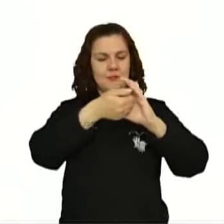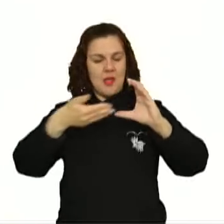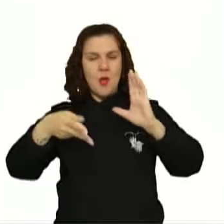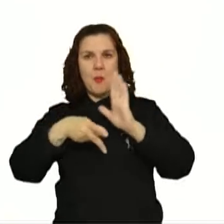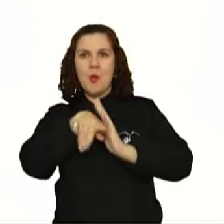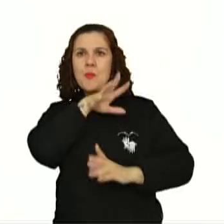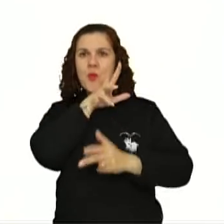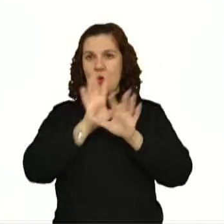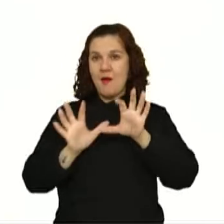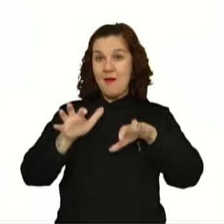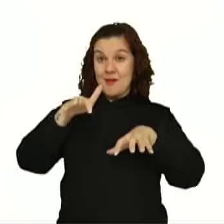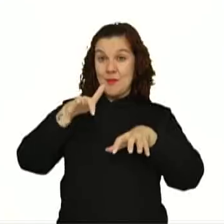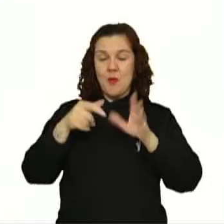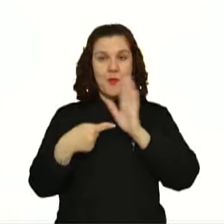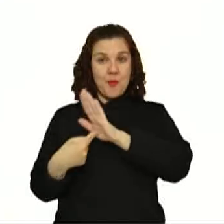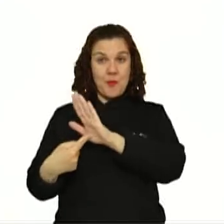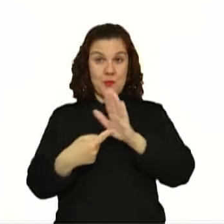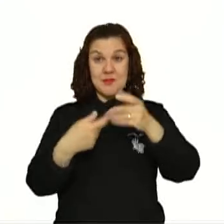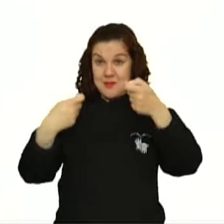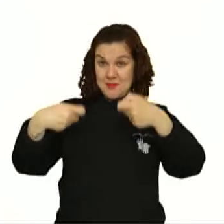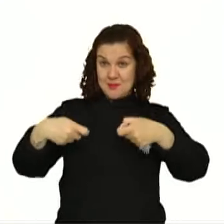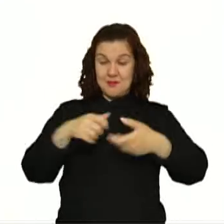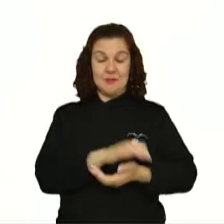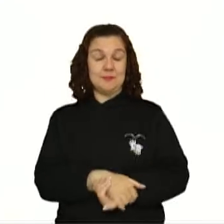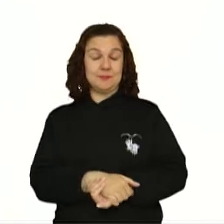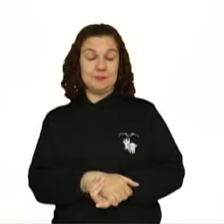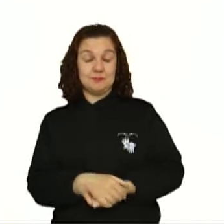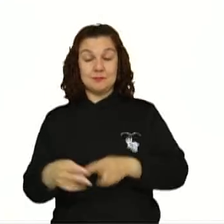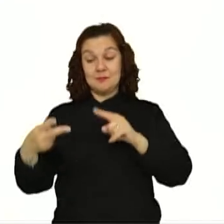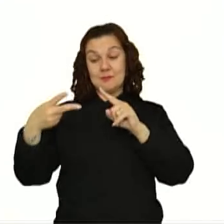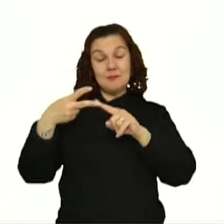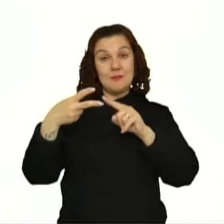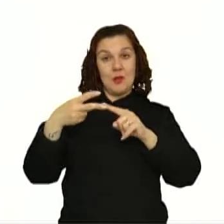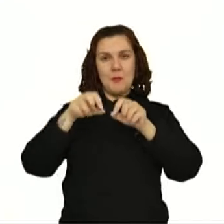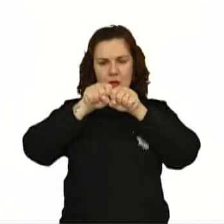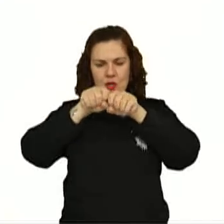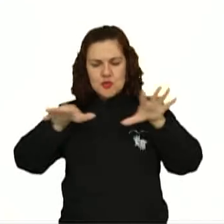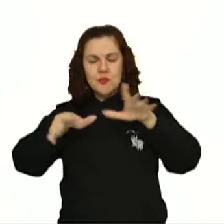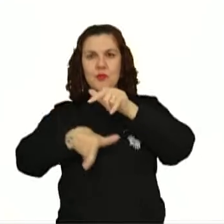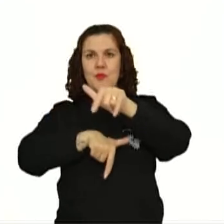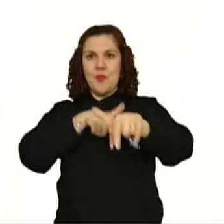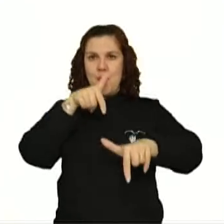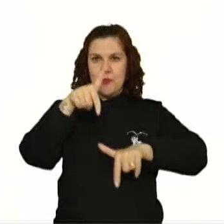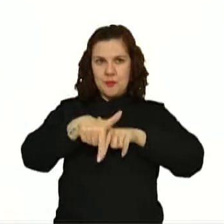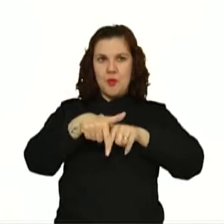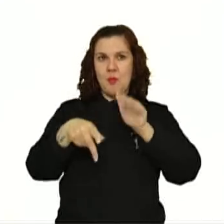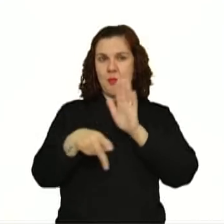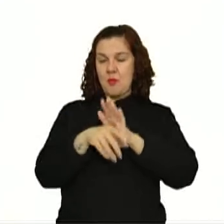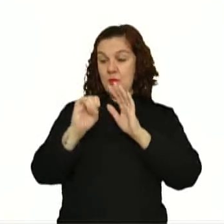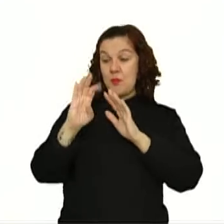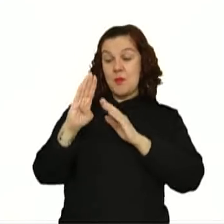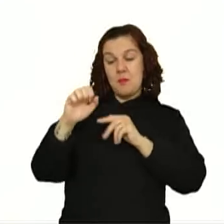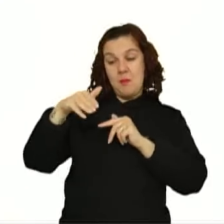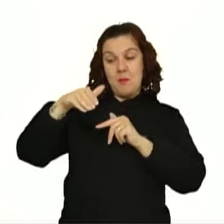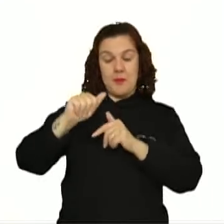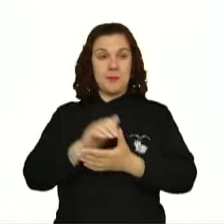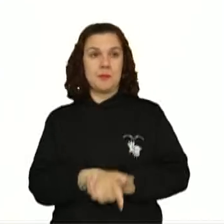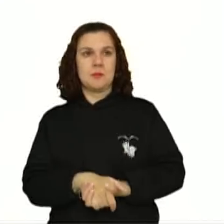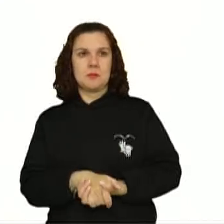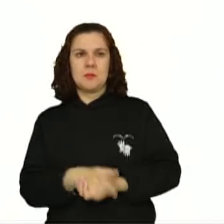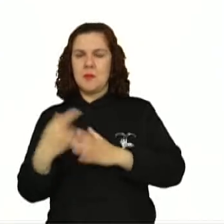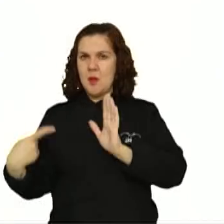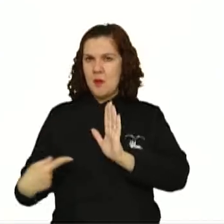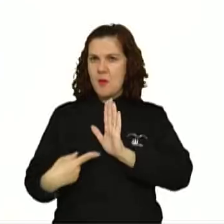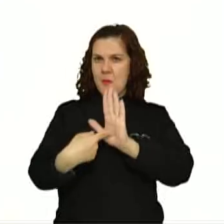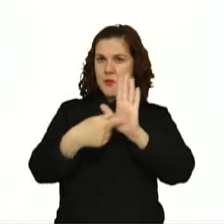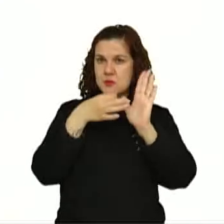animais silvestres e destacar as suas necessidades? Divulgar um trabalho desenvolvido pelo IBAMA? Expor